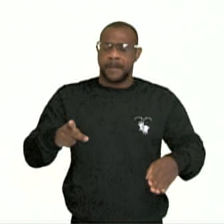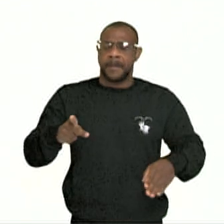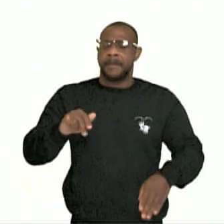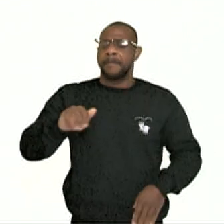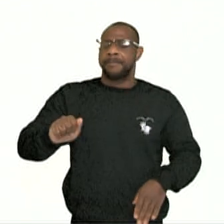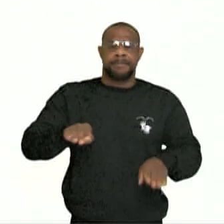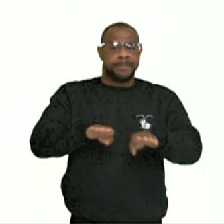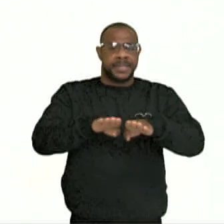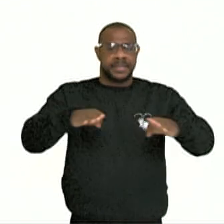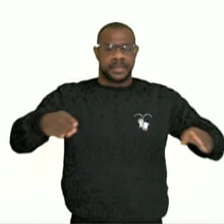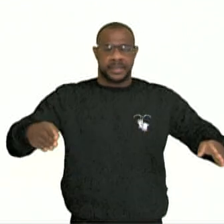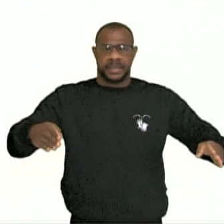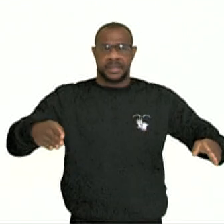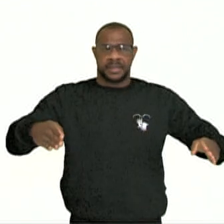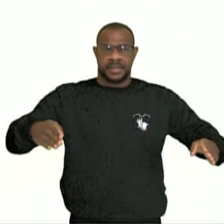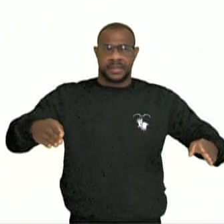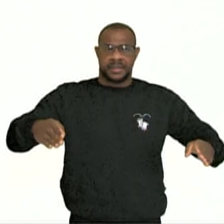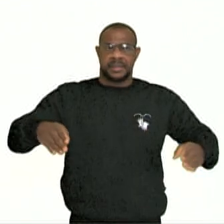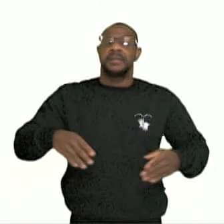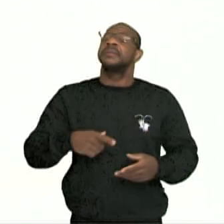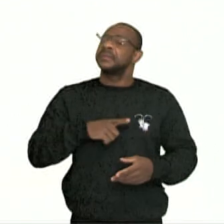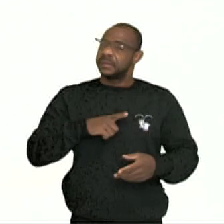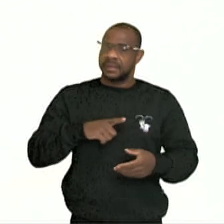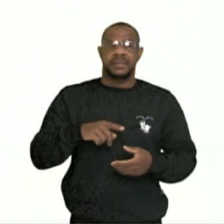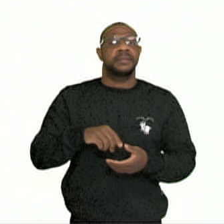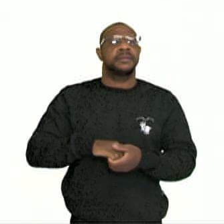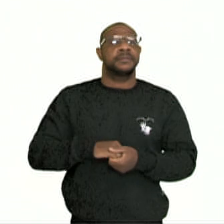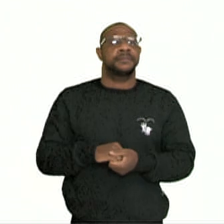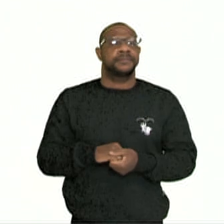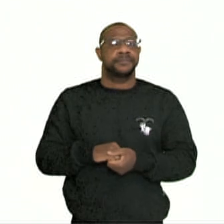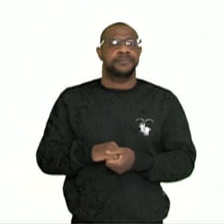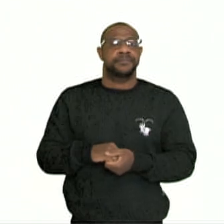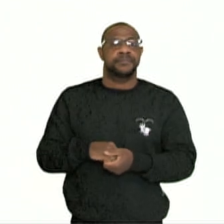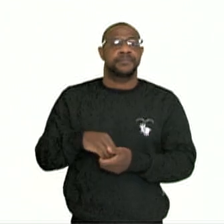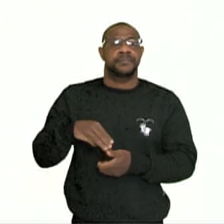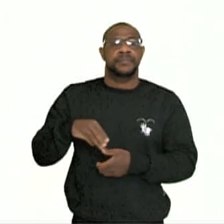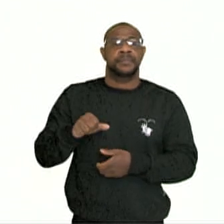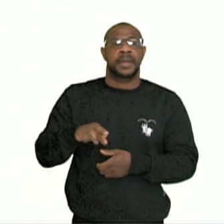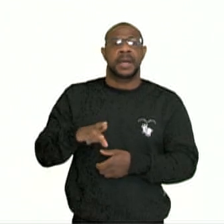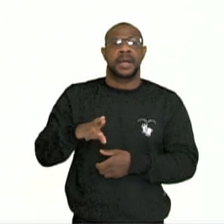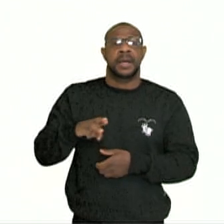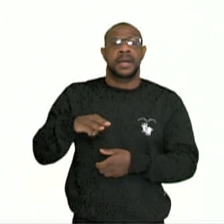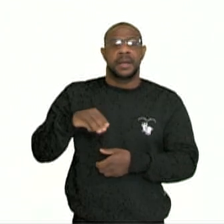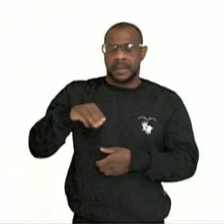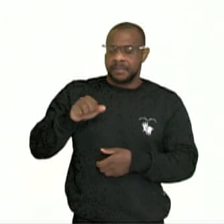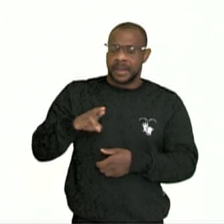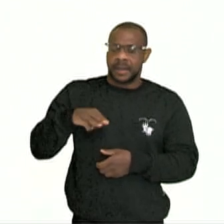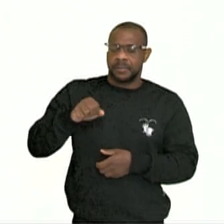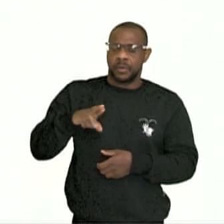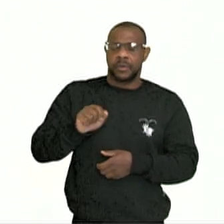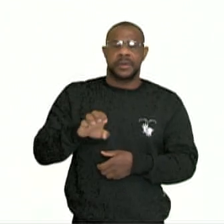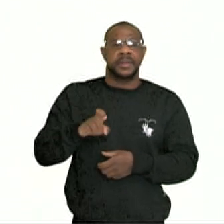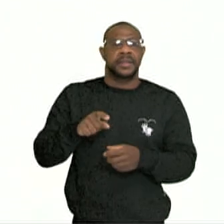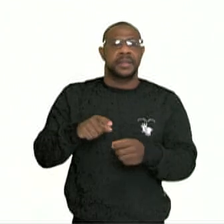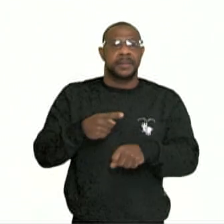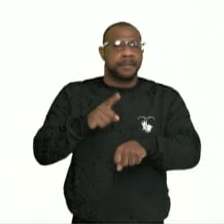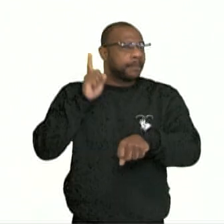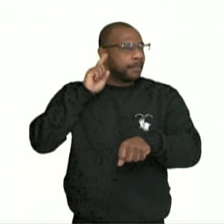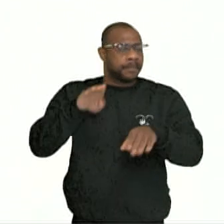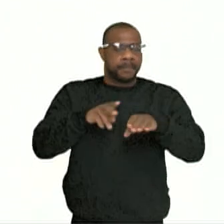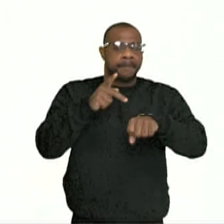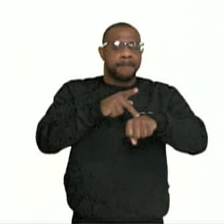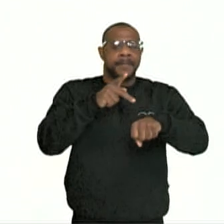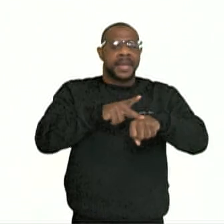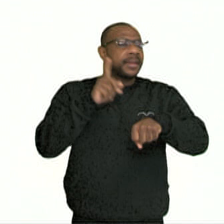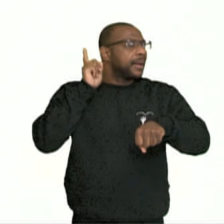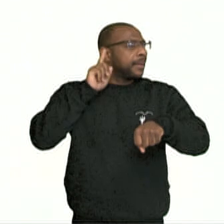casa? Que legal! Então vamos conhecer um pouquinho mais? O mármore é resultado, né, da transformação do calcário, que